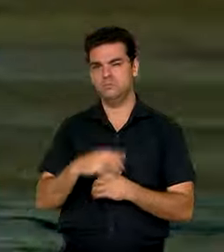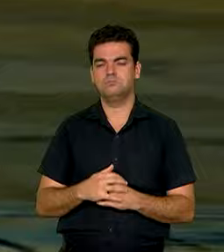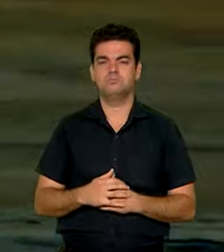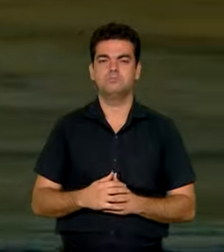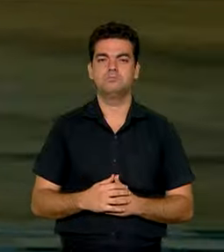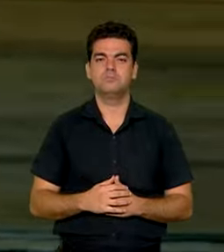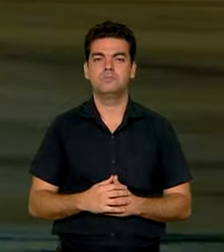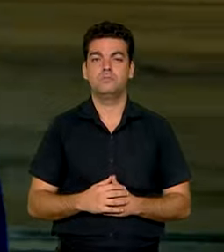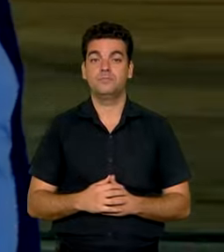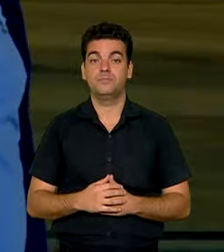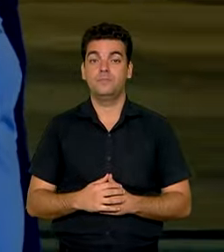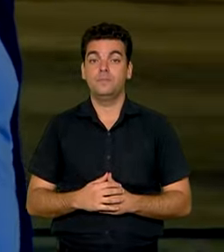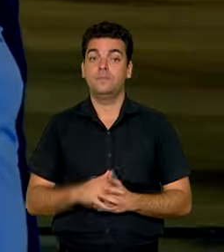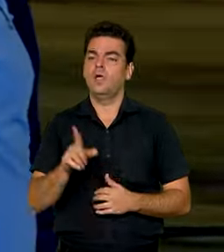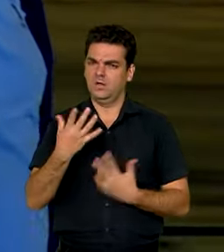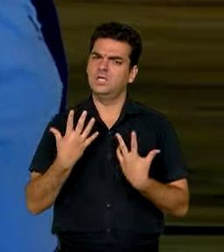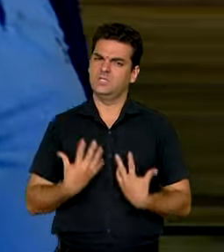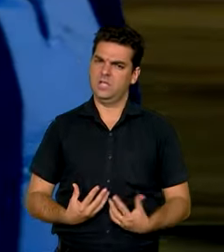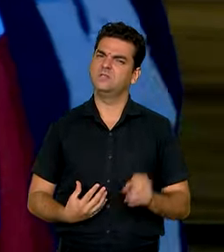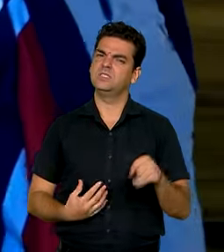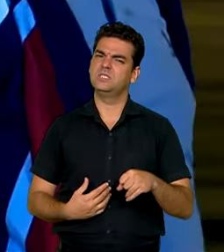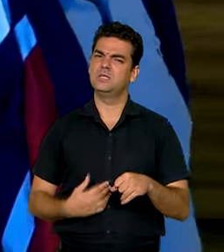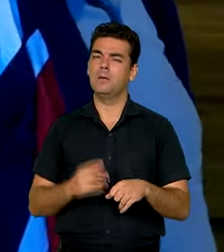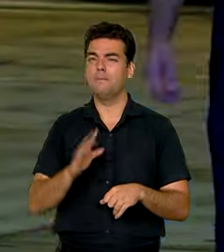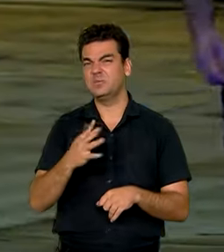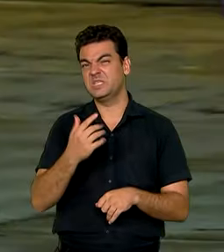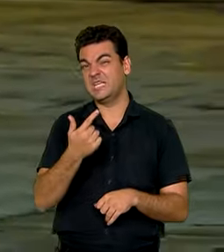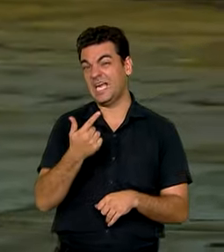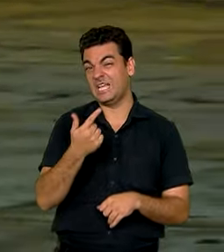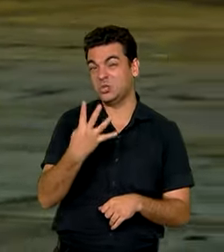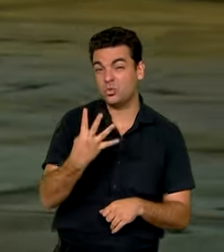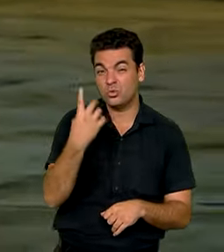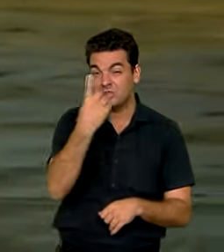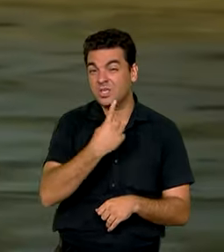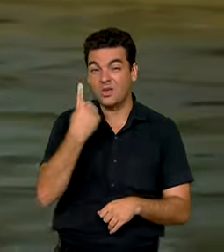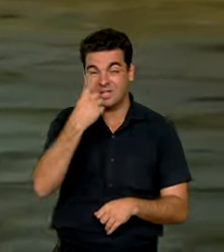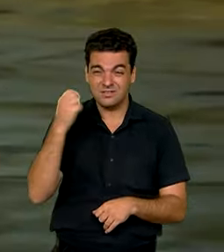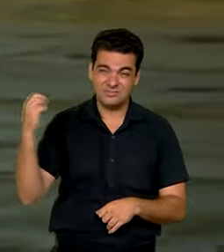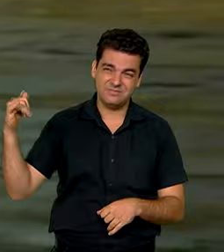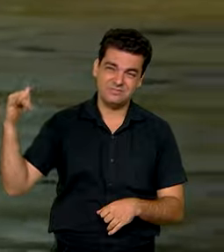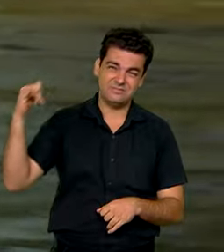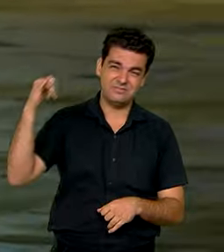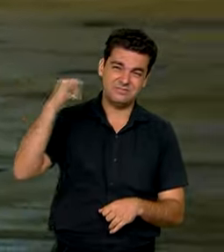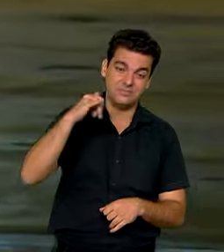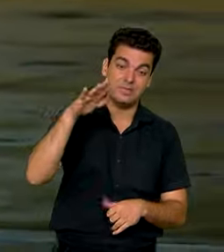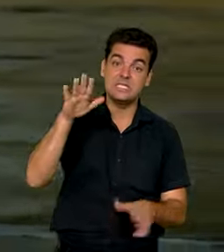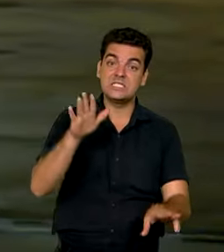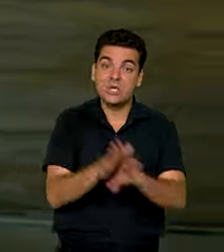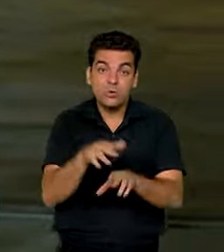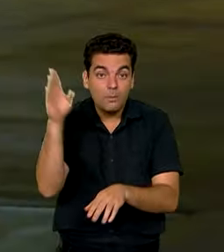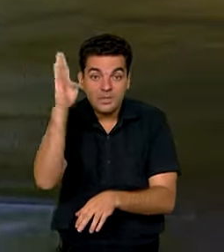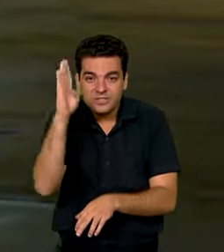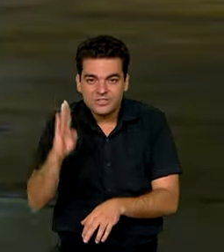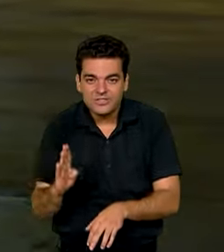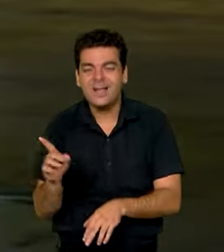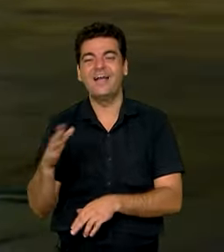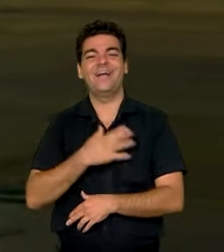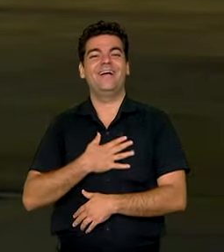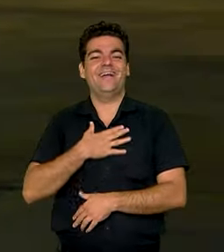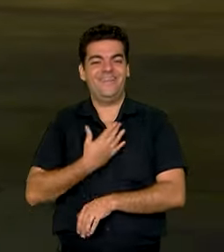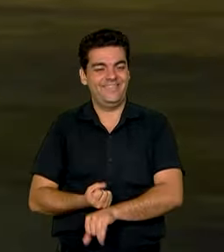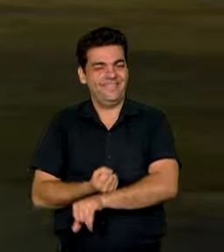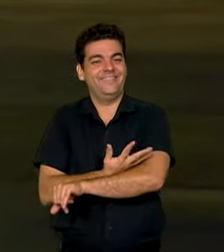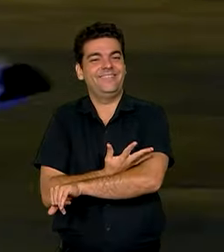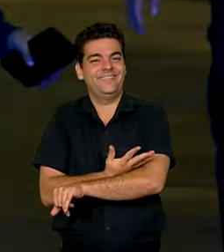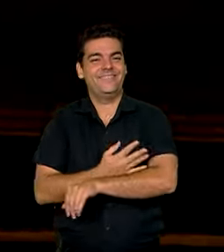local. Apesar do cansaço após quase 14 horas de voo, o clima ao pisar em solo brasileiro foi de emoção